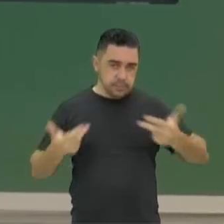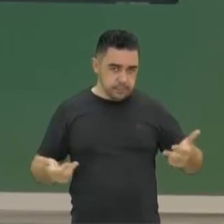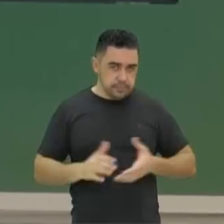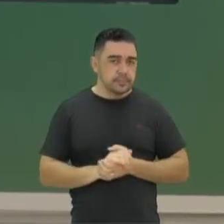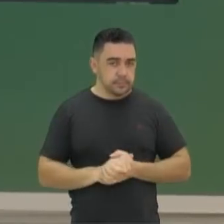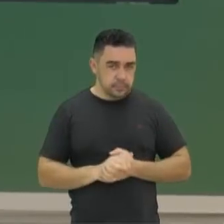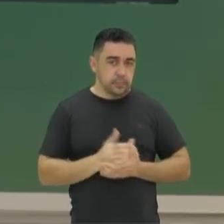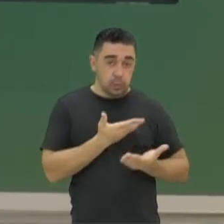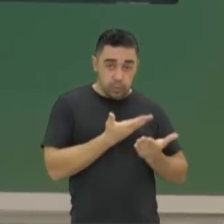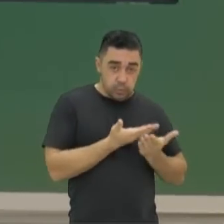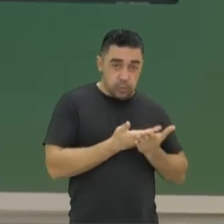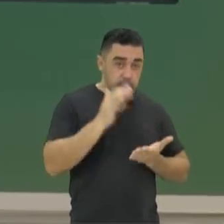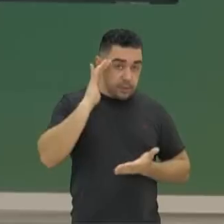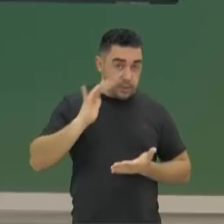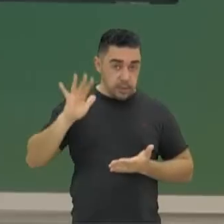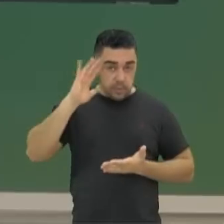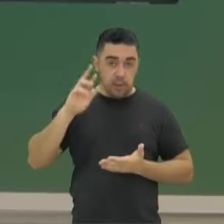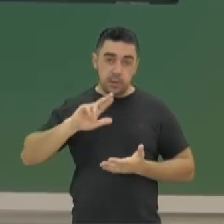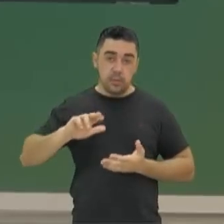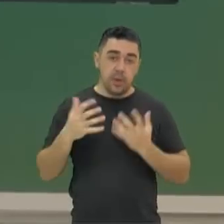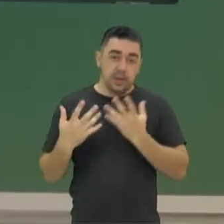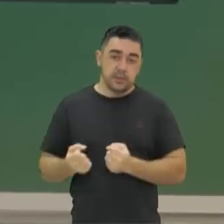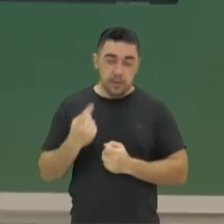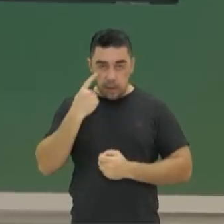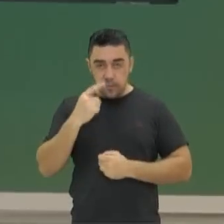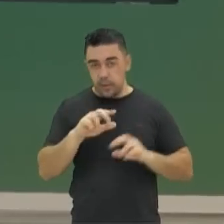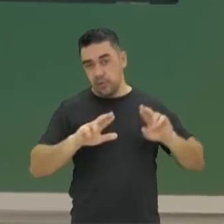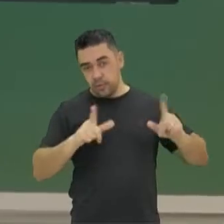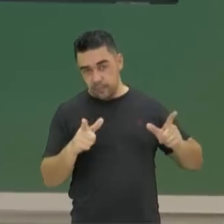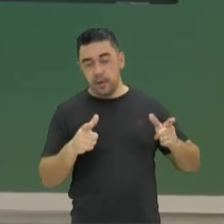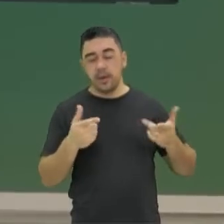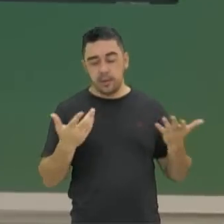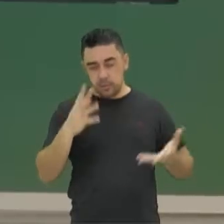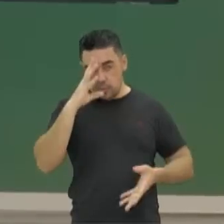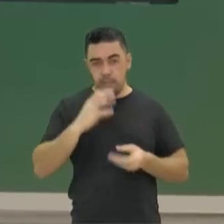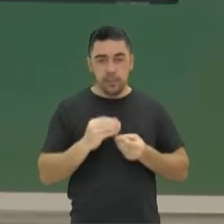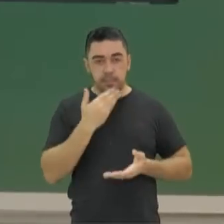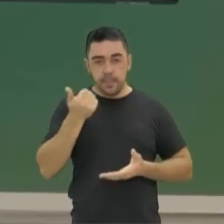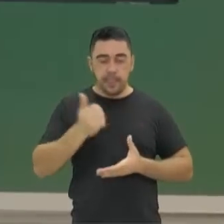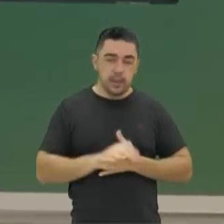Então quando a gente estuda essas teorias que não são mais aceitas, a gente vê a diferença entre elas e compreende melhor.